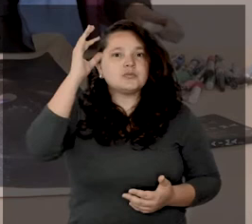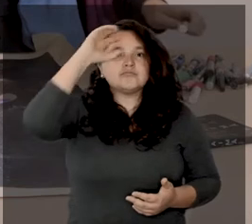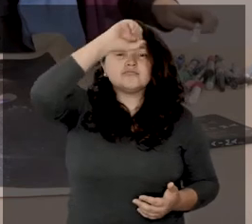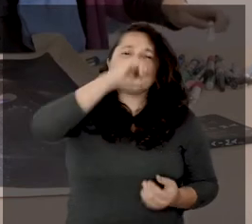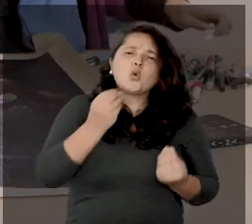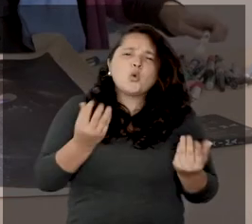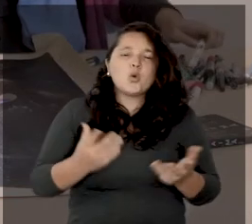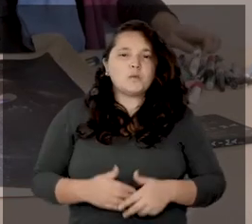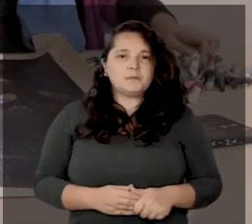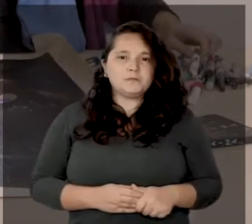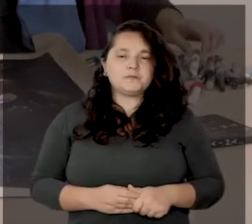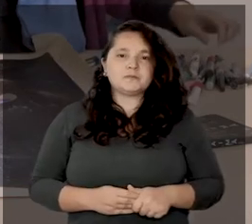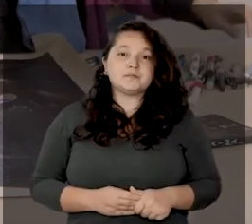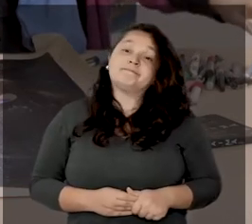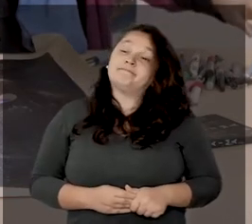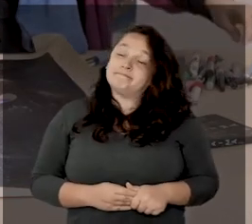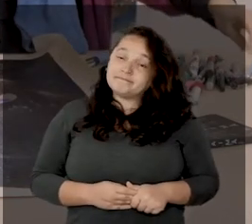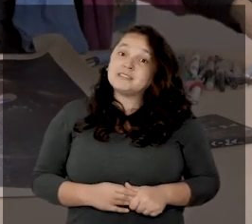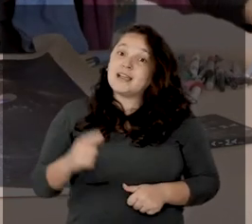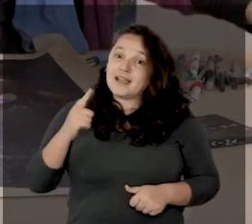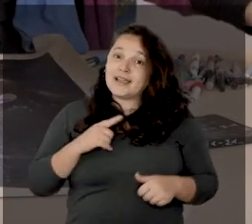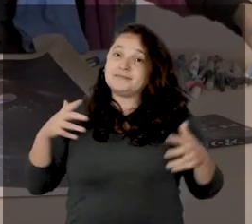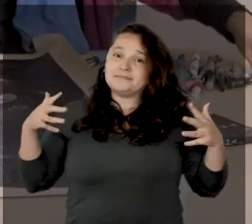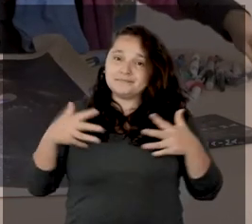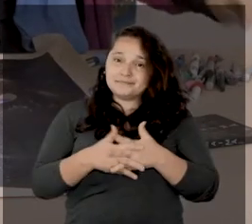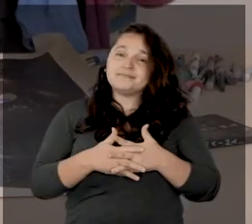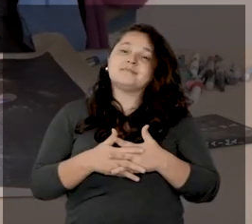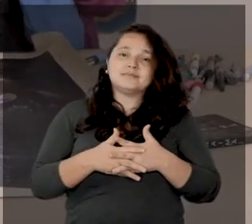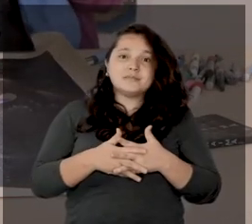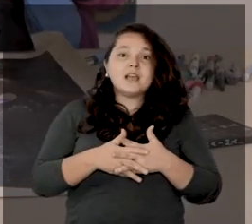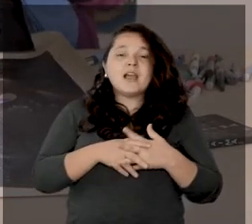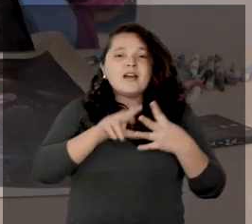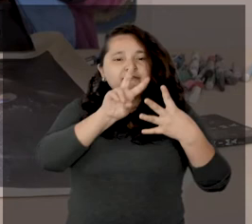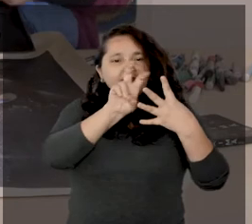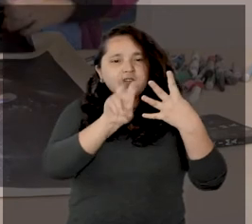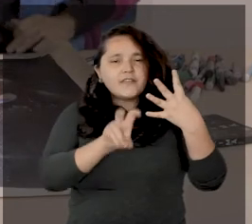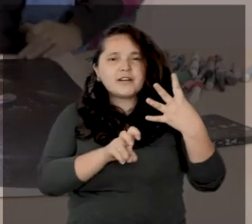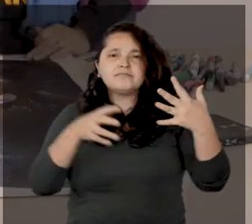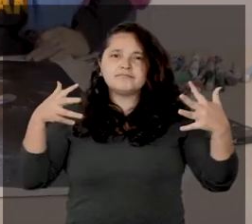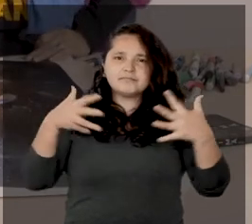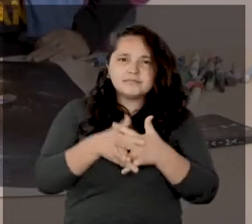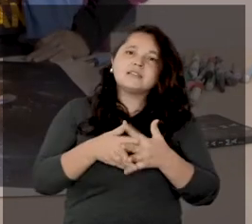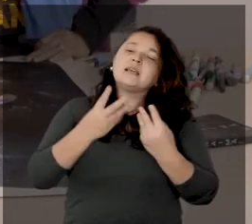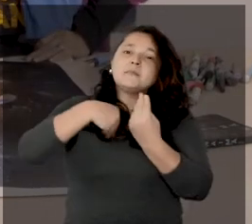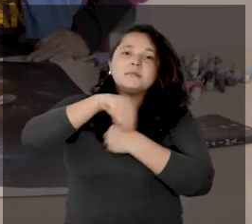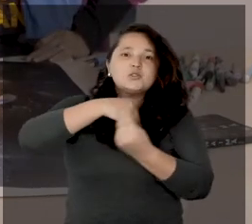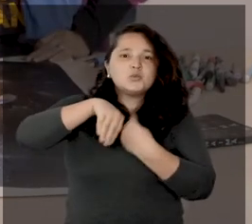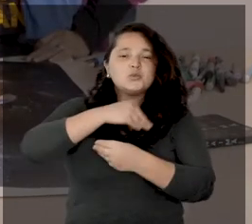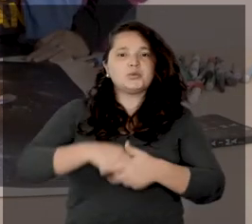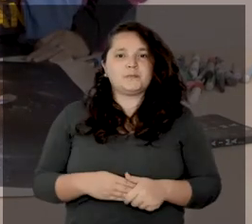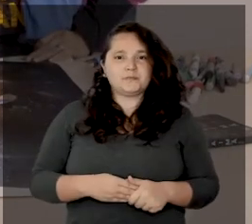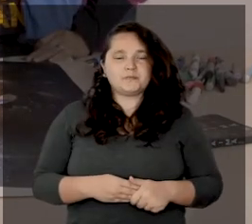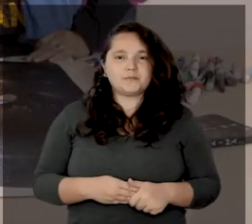São várias complexidades que se entrelaçam, né, e elas precisam, não exatamente